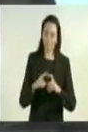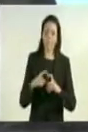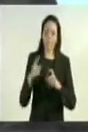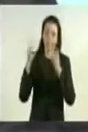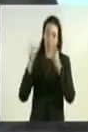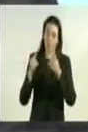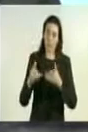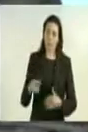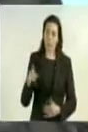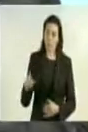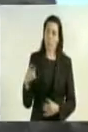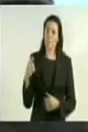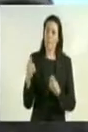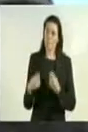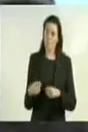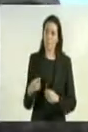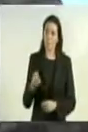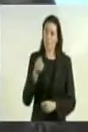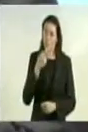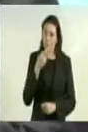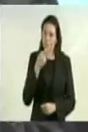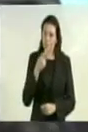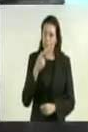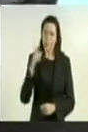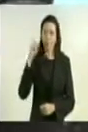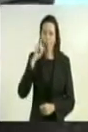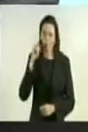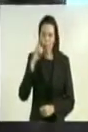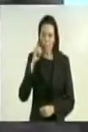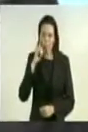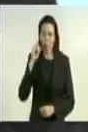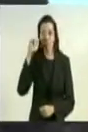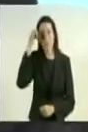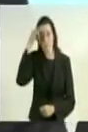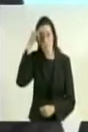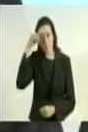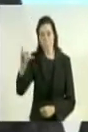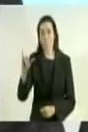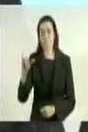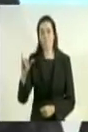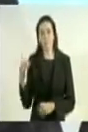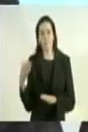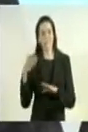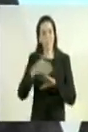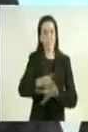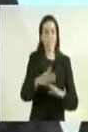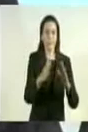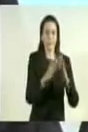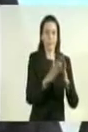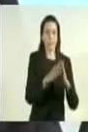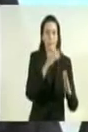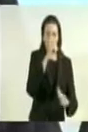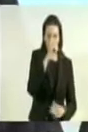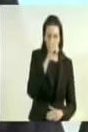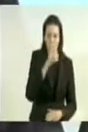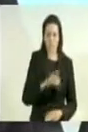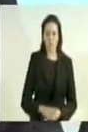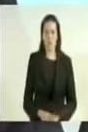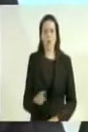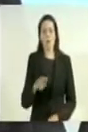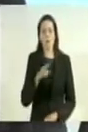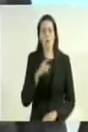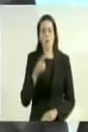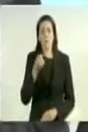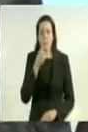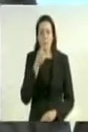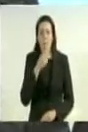diariamente, melhor dizendo, para evitar emergência. Se ele toma, ele evitava uma emergência. Então, o meu pai relutou, era um remédio amargo, não queria